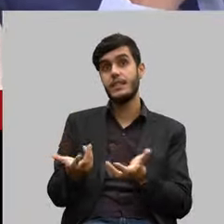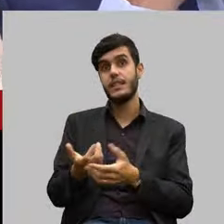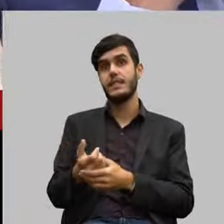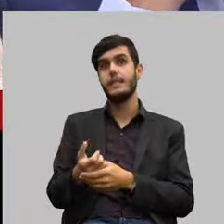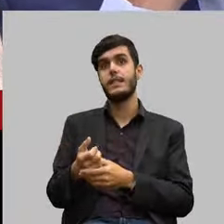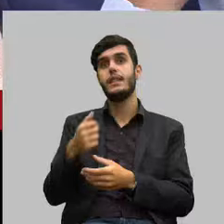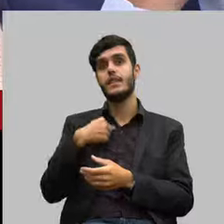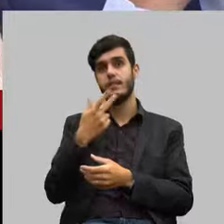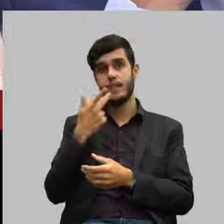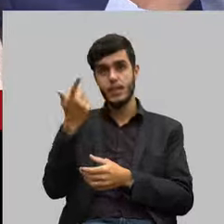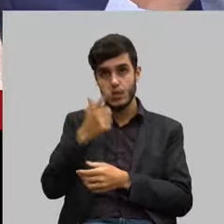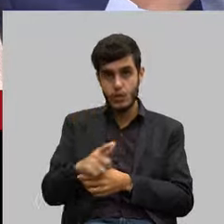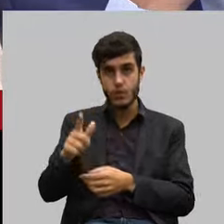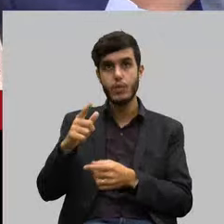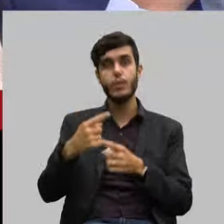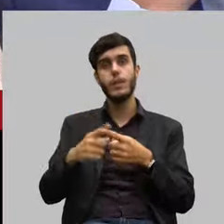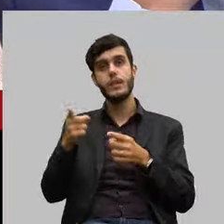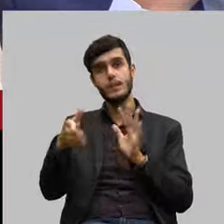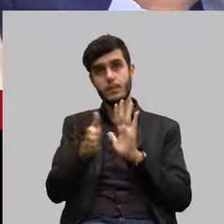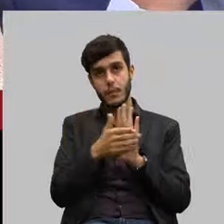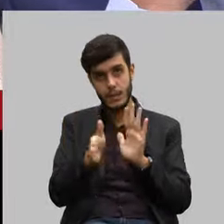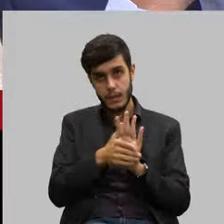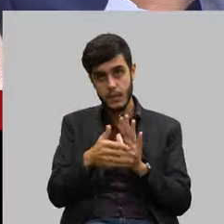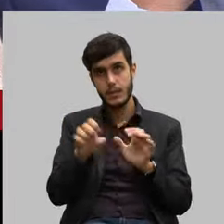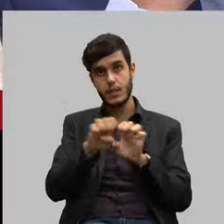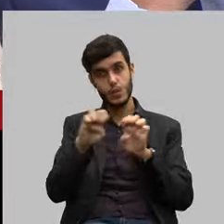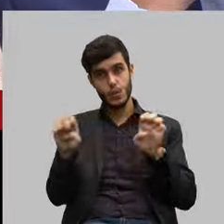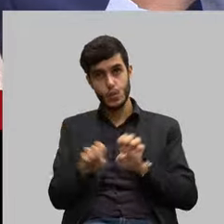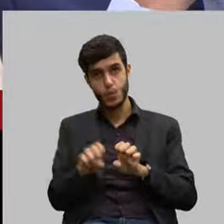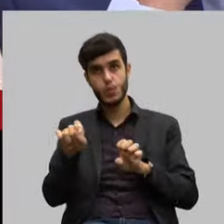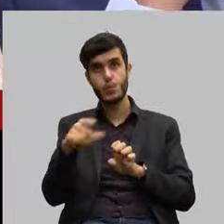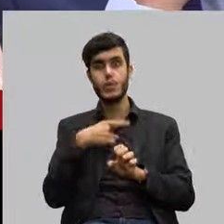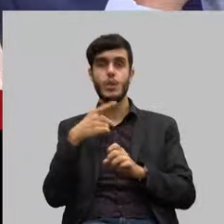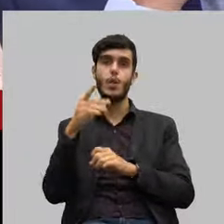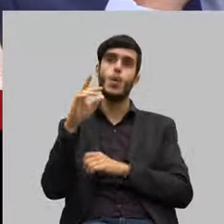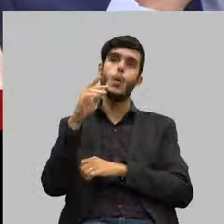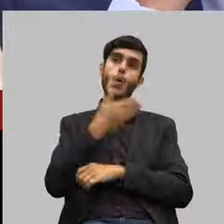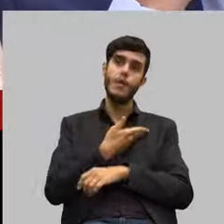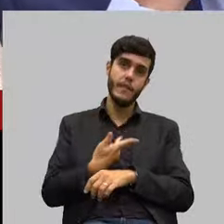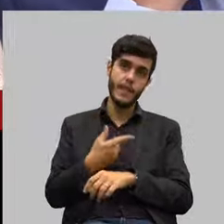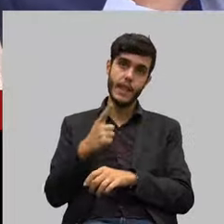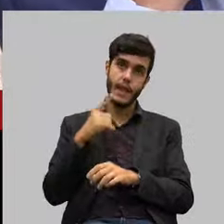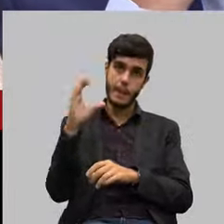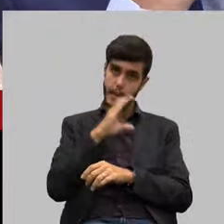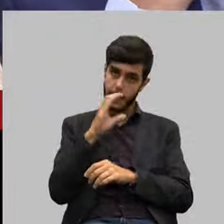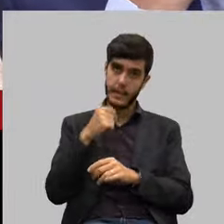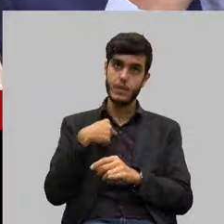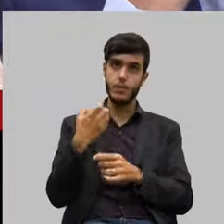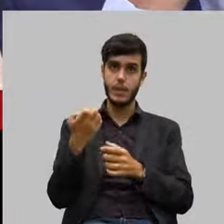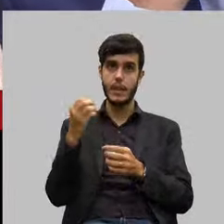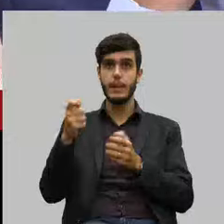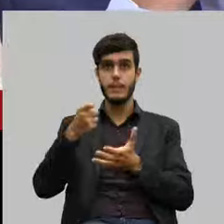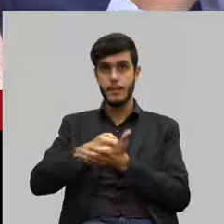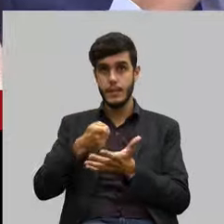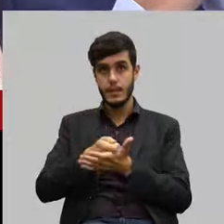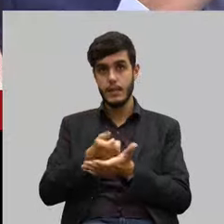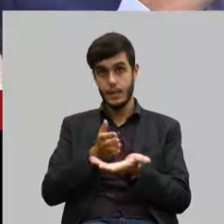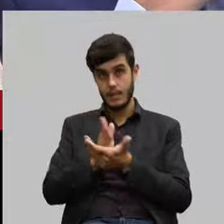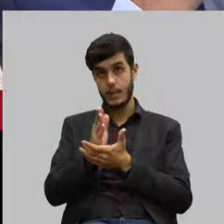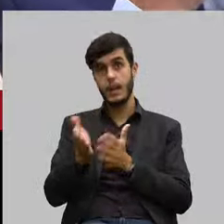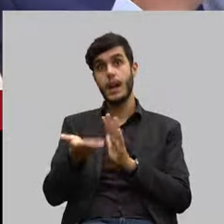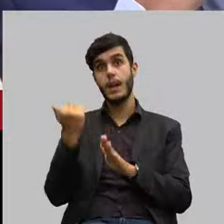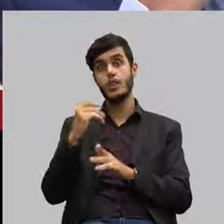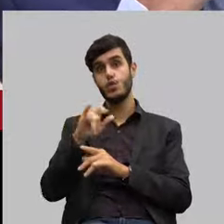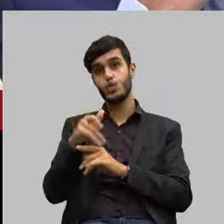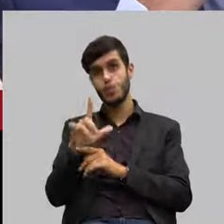reforço Porque essa é uma pauta estrutural eu sei que o governo tem pressa eu sei que ele vai Pressionar para aprovar agora antes do recesso de Julho então por